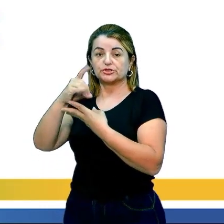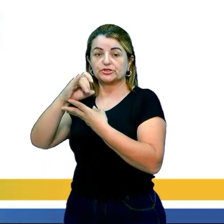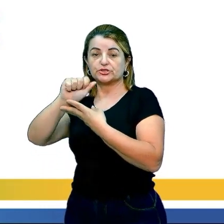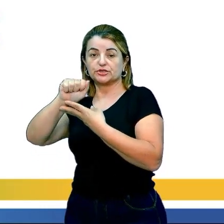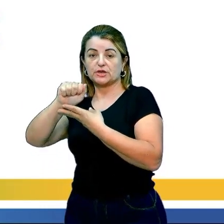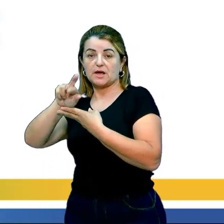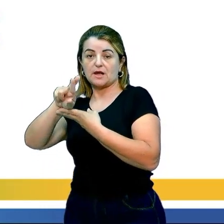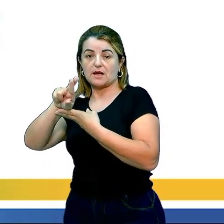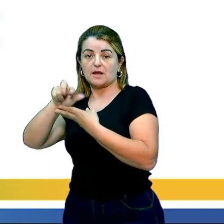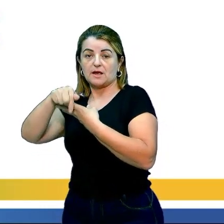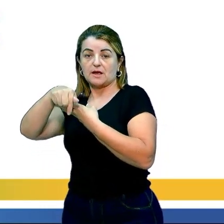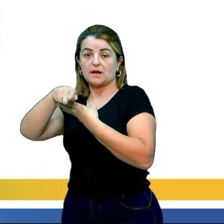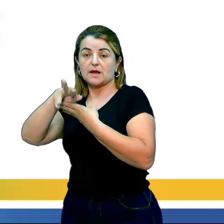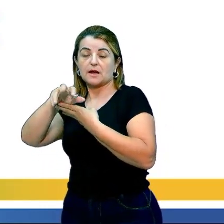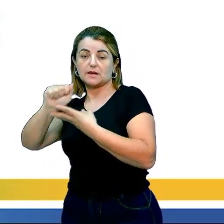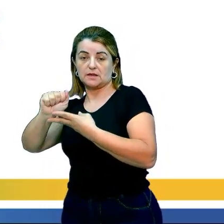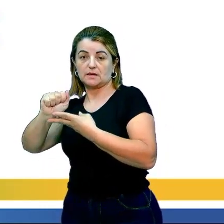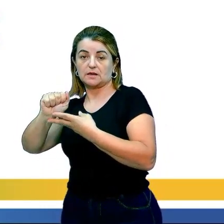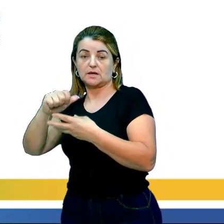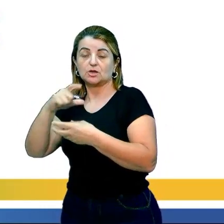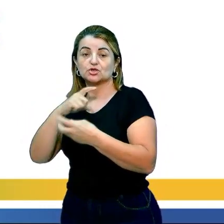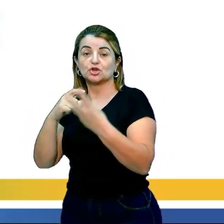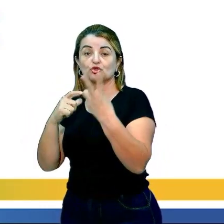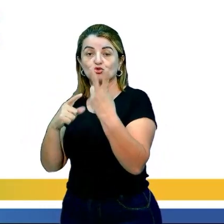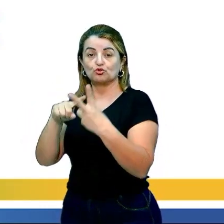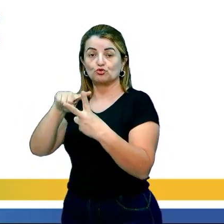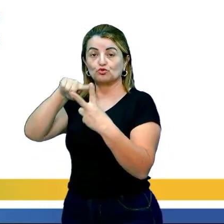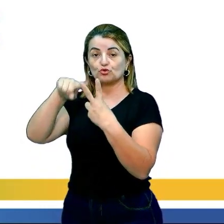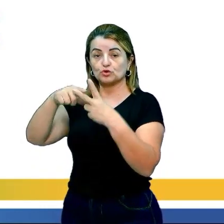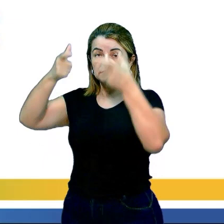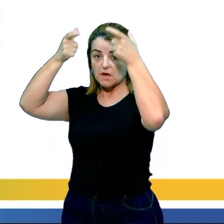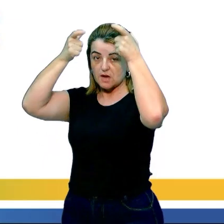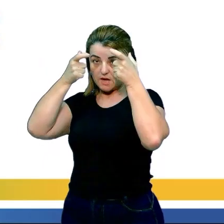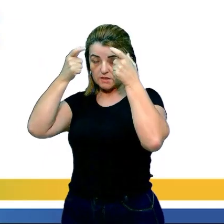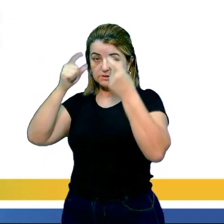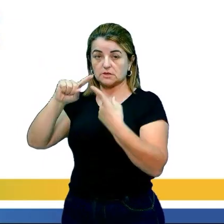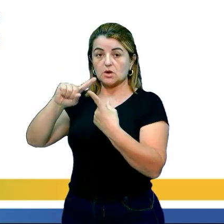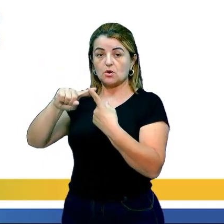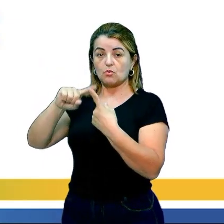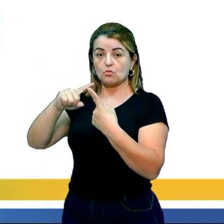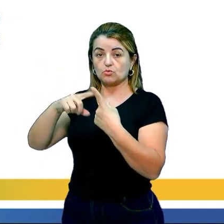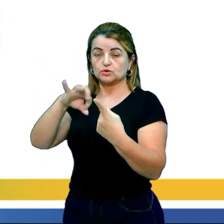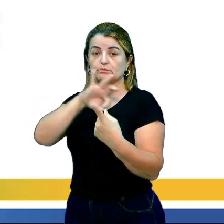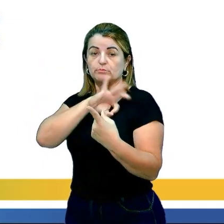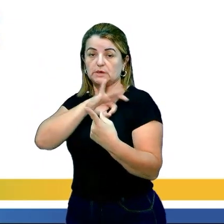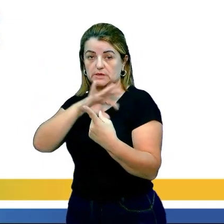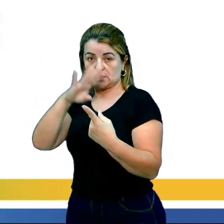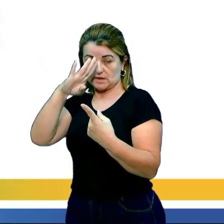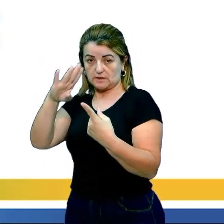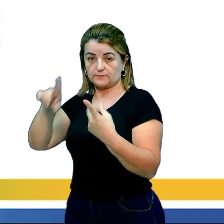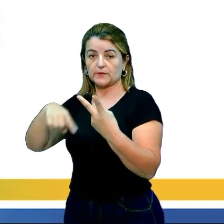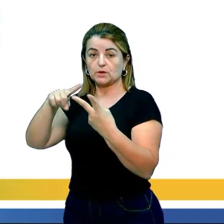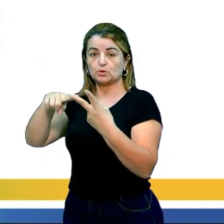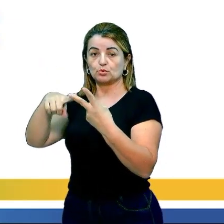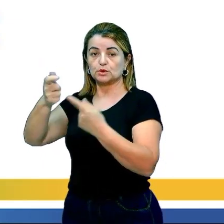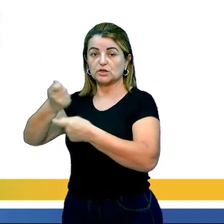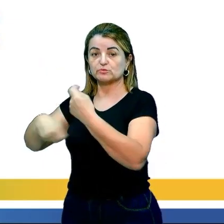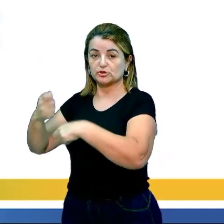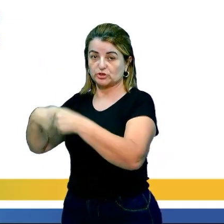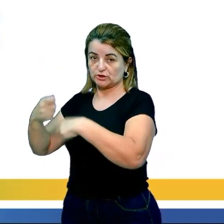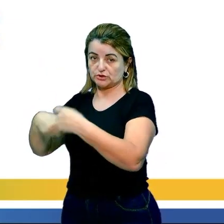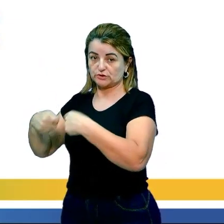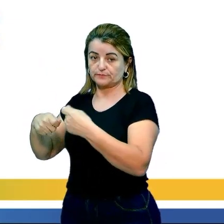ao mesmo tempo e eles tinham função um tinha função militar e outro função administrativa Além disso